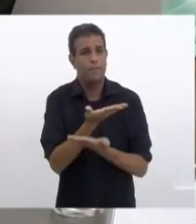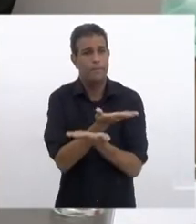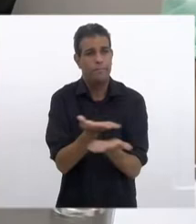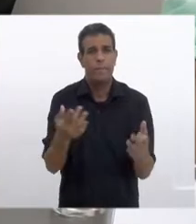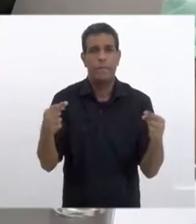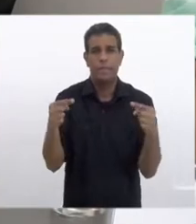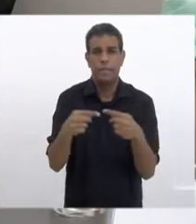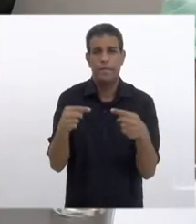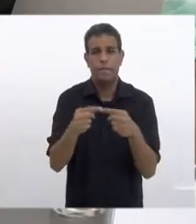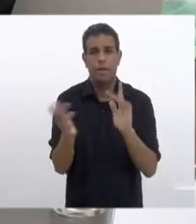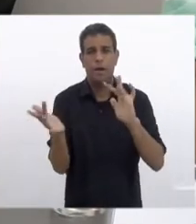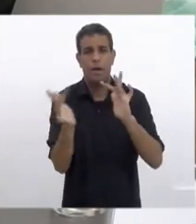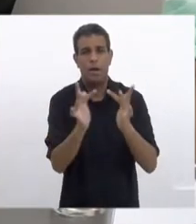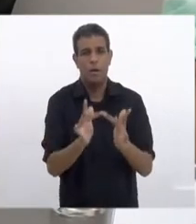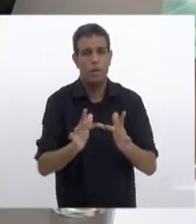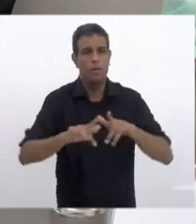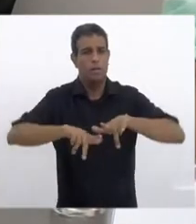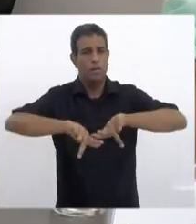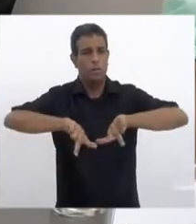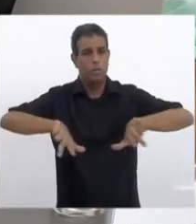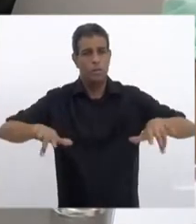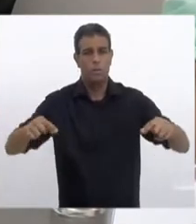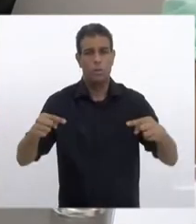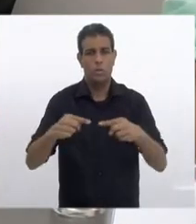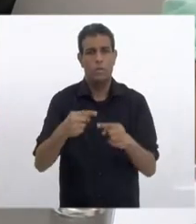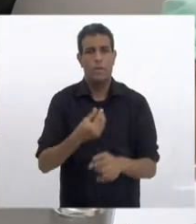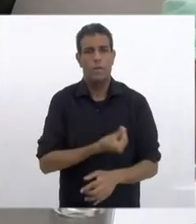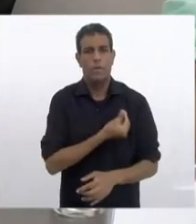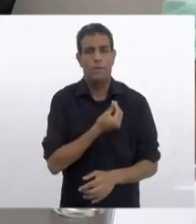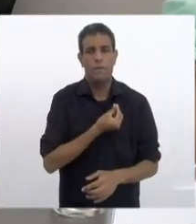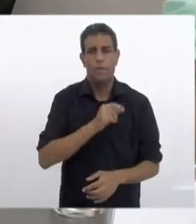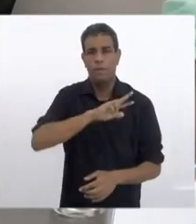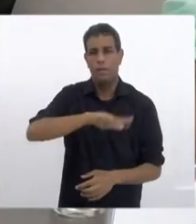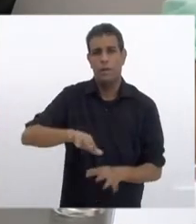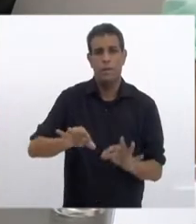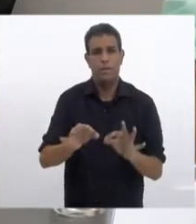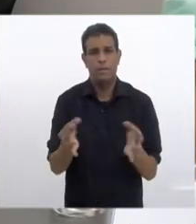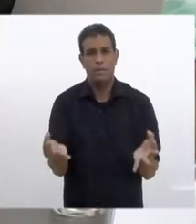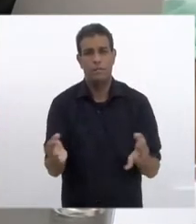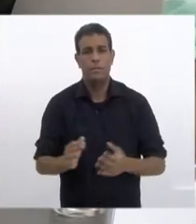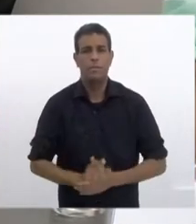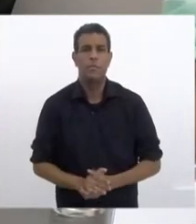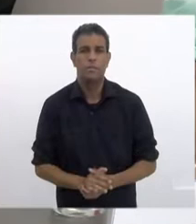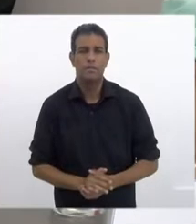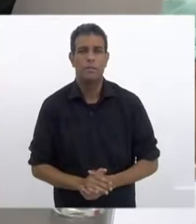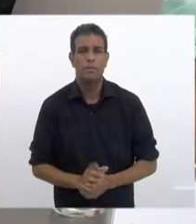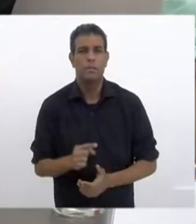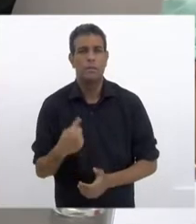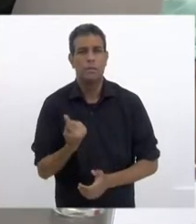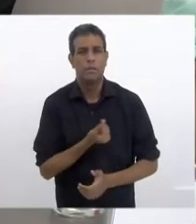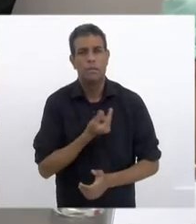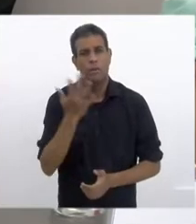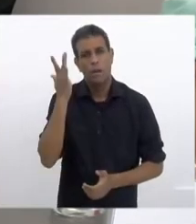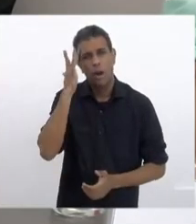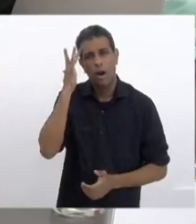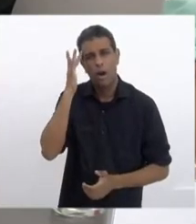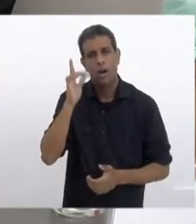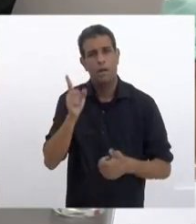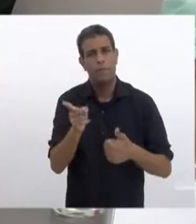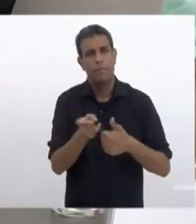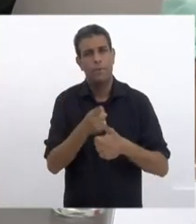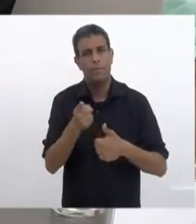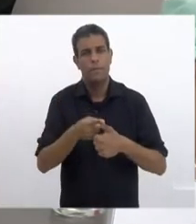que também se conecta com o mundo em que a gente vive hoje, que não é um mundo simples. Então, acho que isso é um primeiro ponto